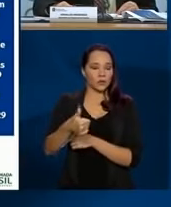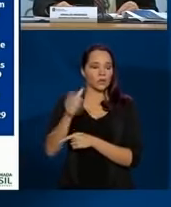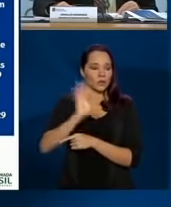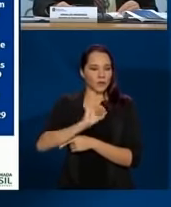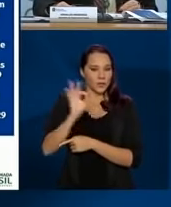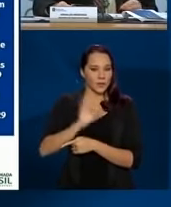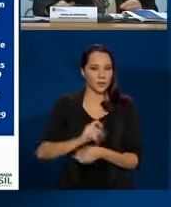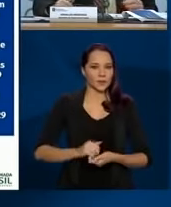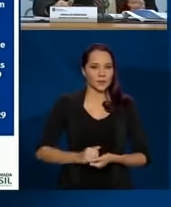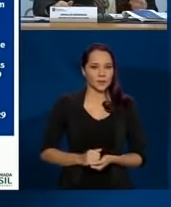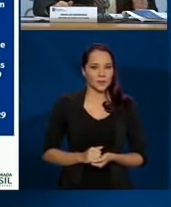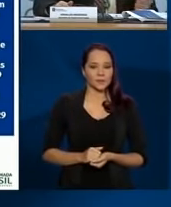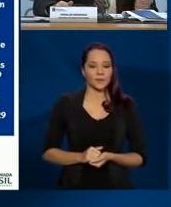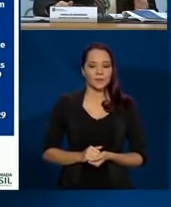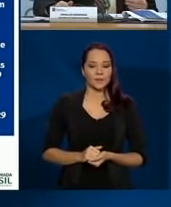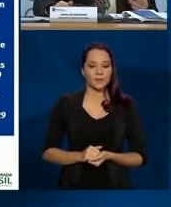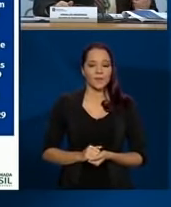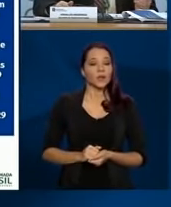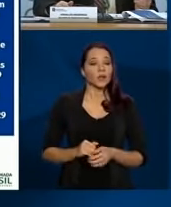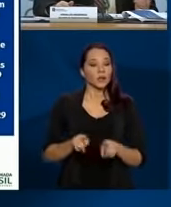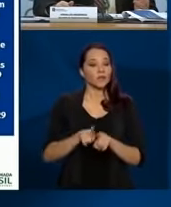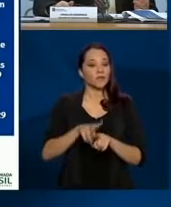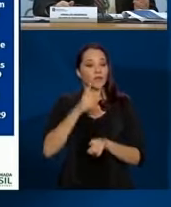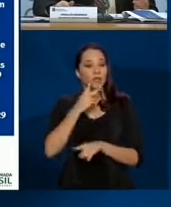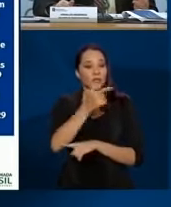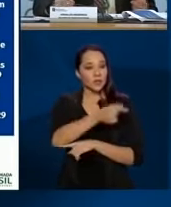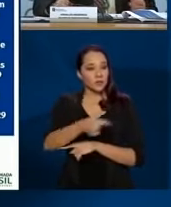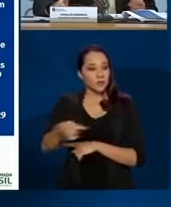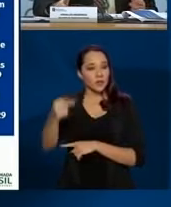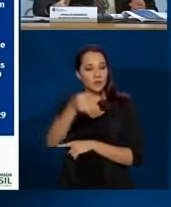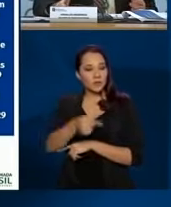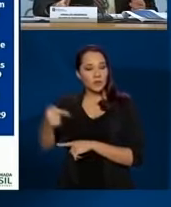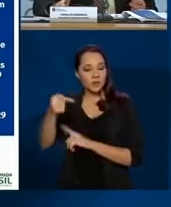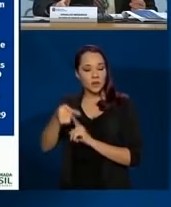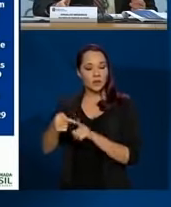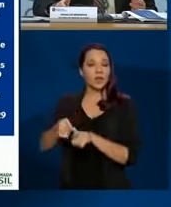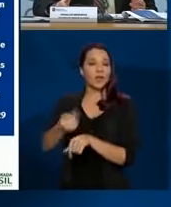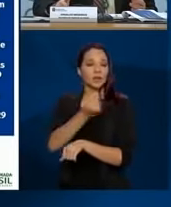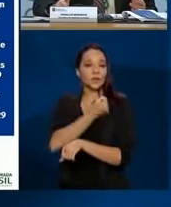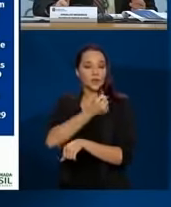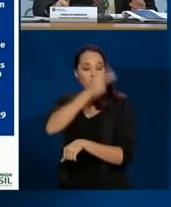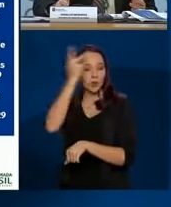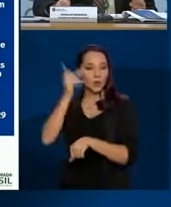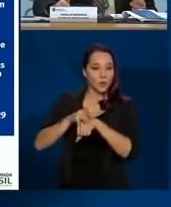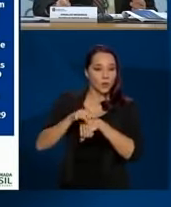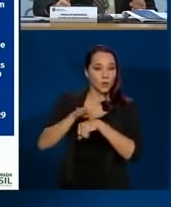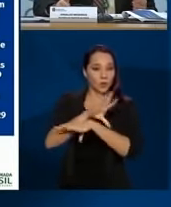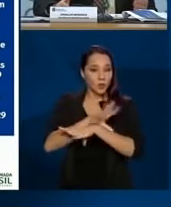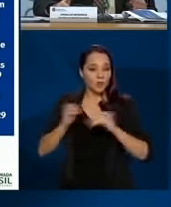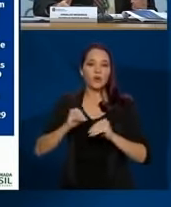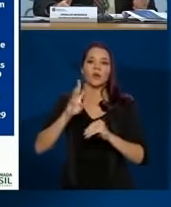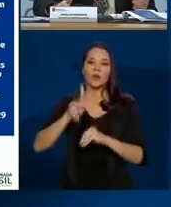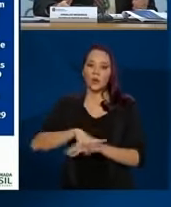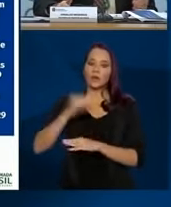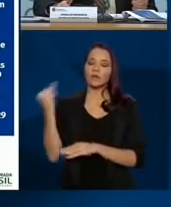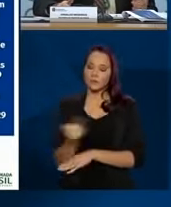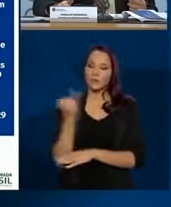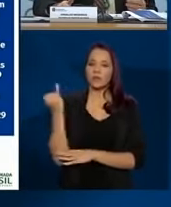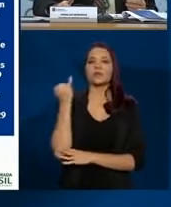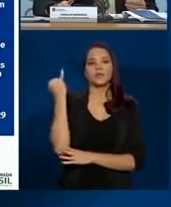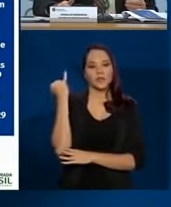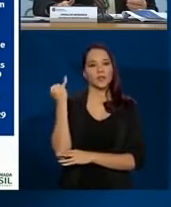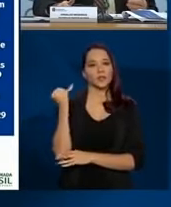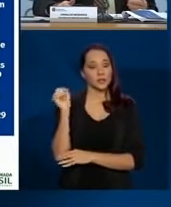71%, né? E nós temos dito semana após semana que esses números de recuperados é um fator extremamente